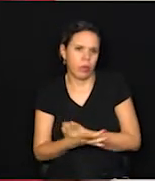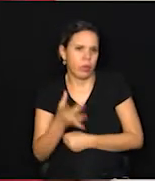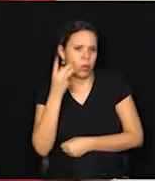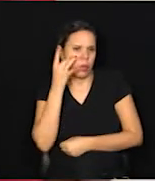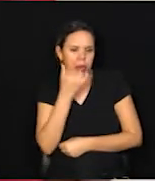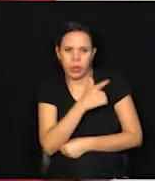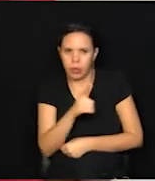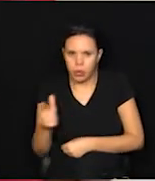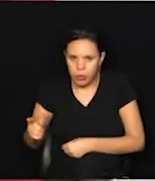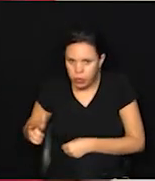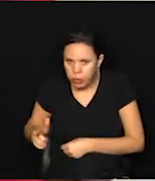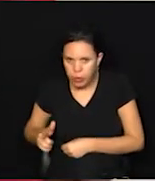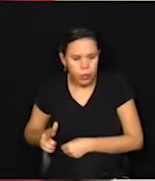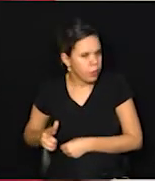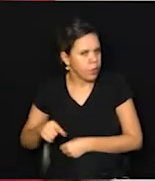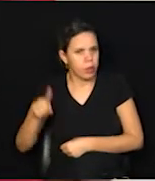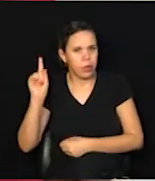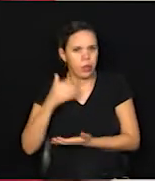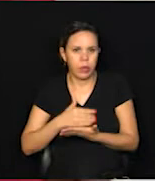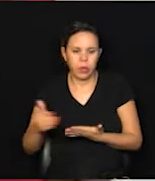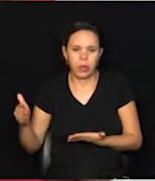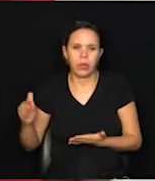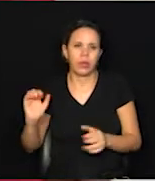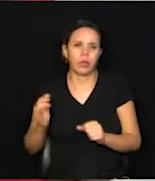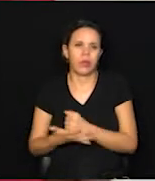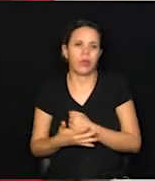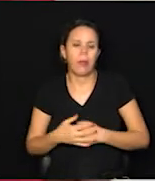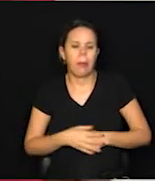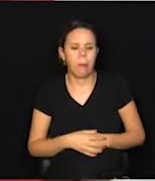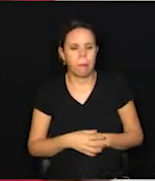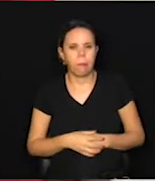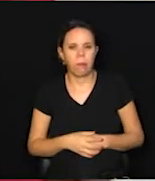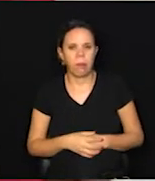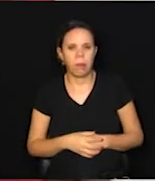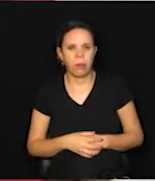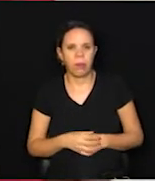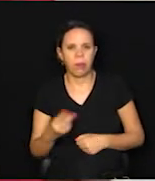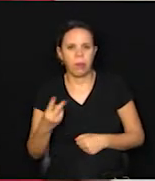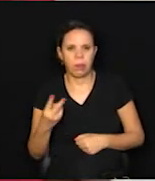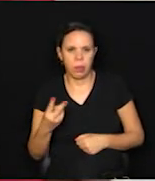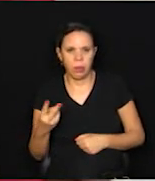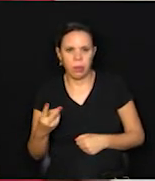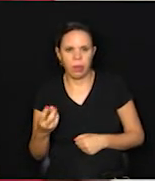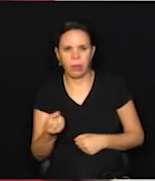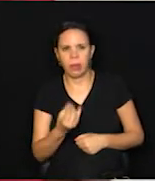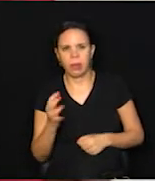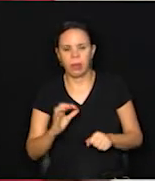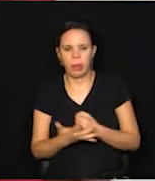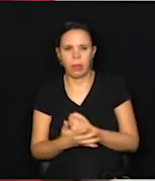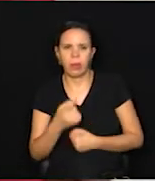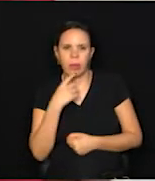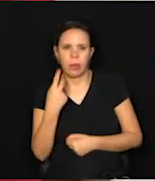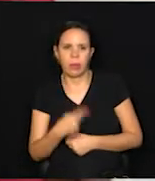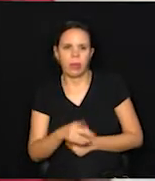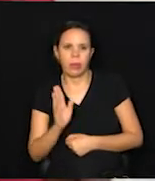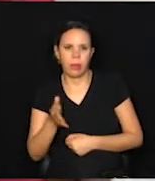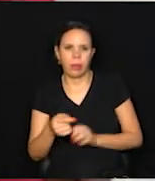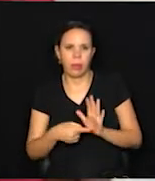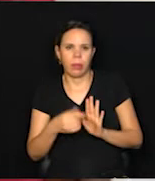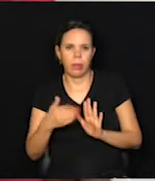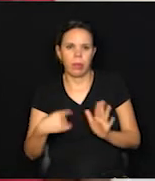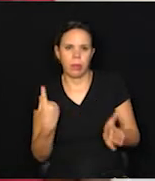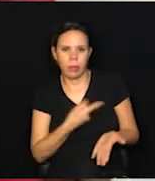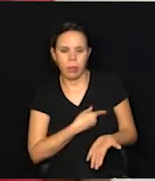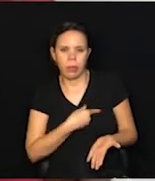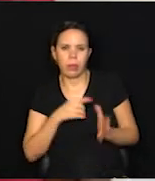as variantes lá no início da pandemia. Na segunda onda aqui em Campinas, já ficou evidente para a gente que